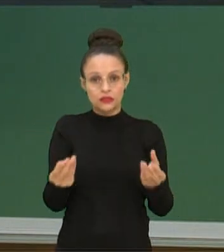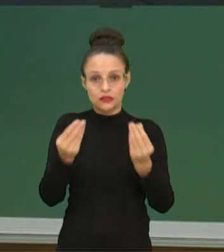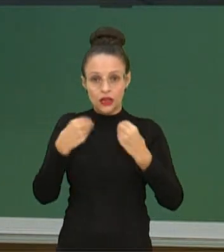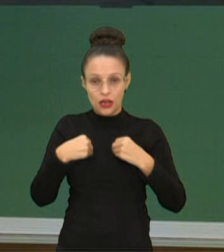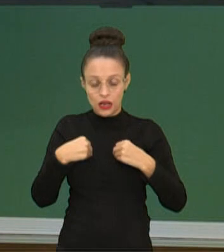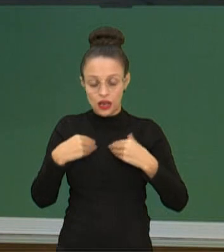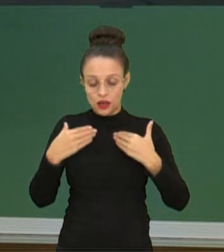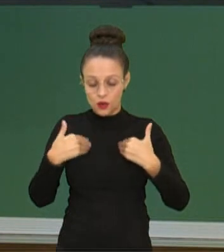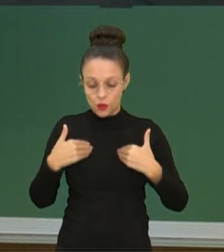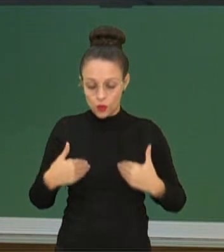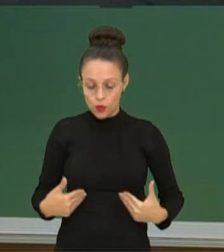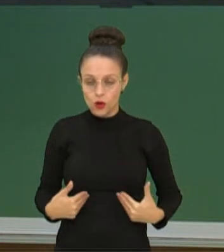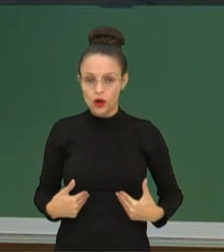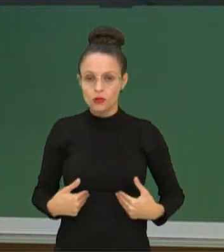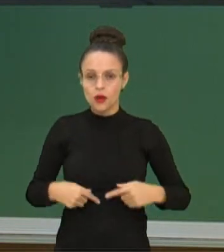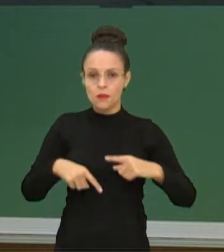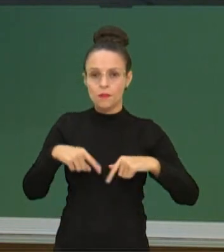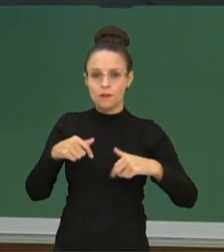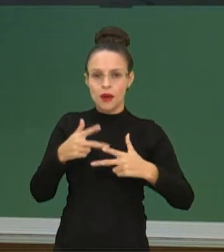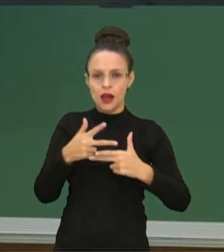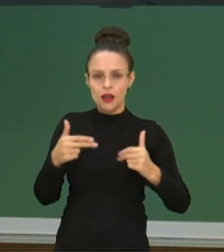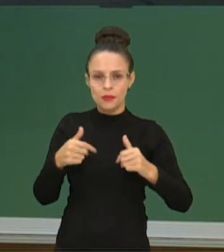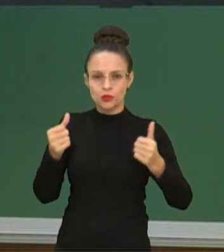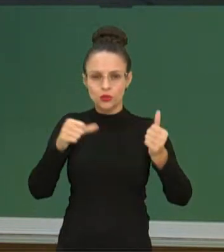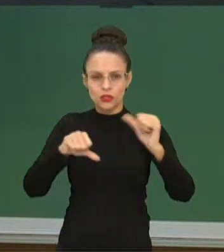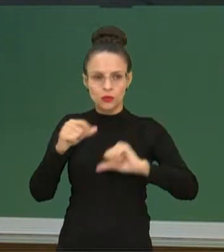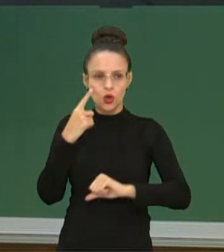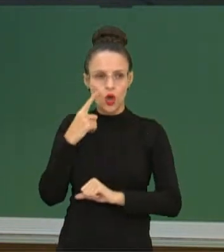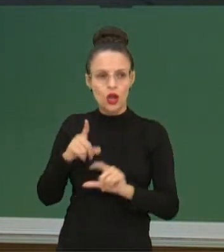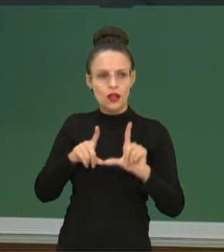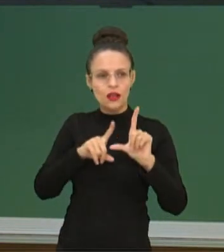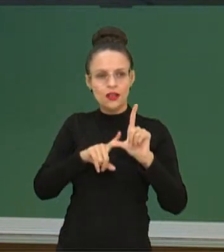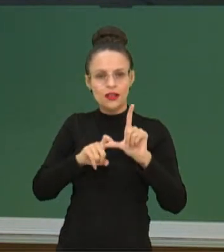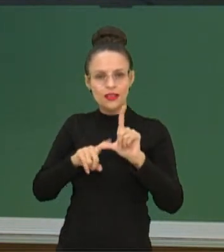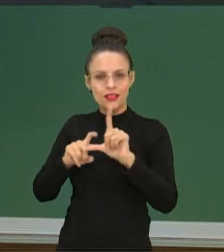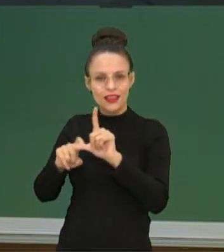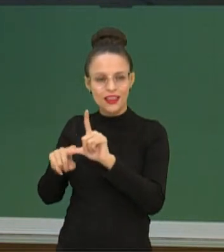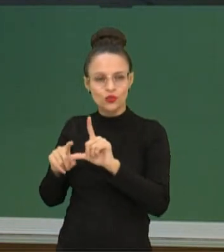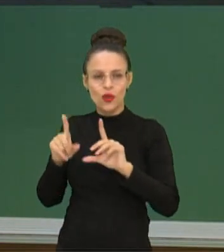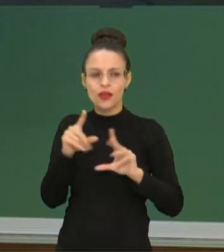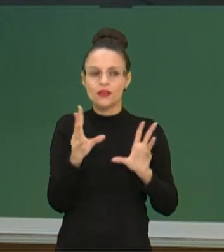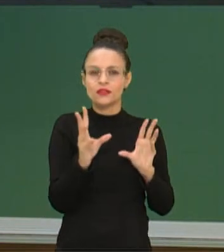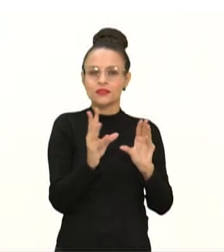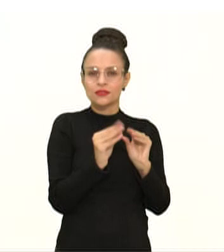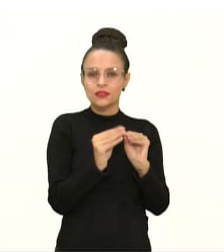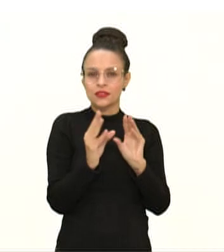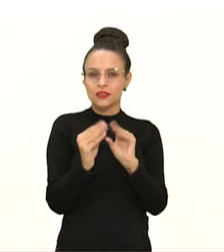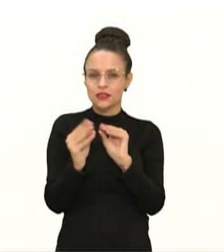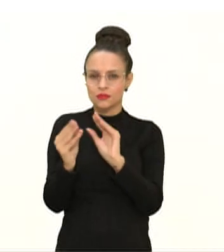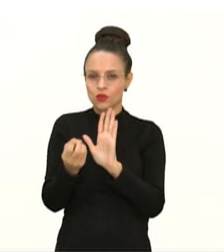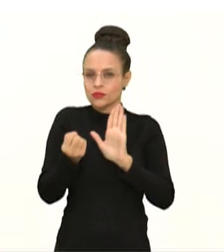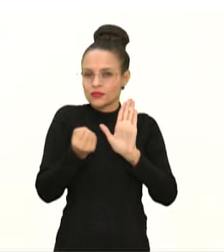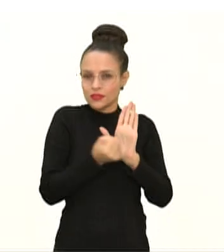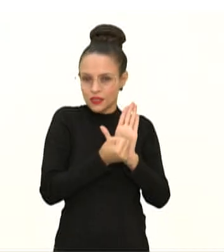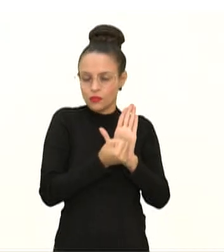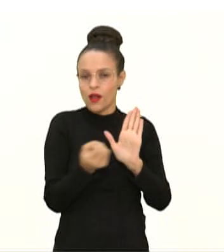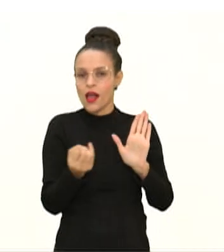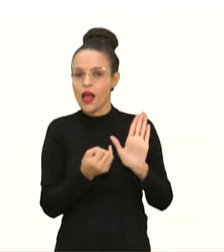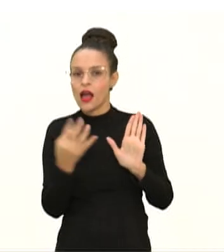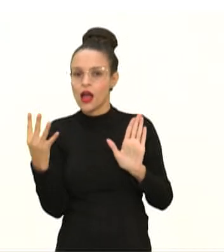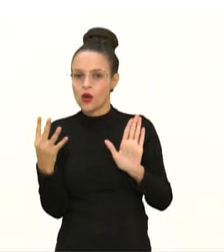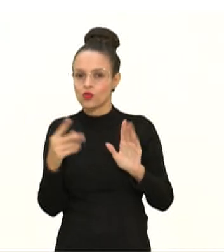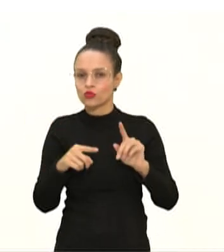elementos químicos. Então, todas essas letras aqui, tá? São símbolos dos elementos químicos, de alguns